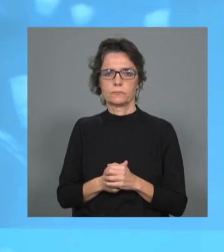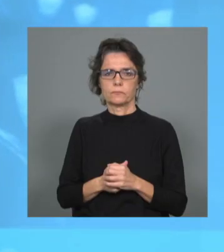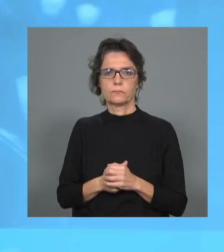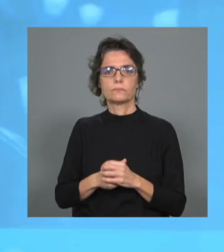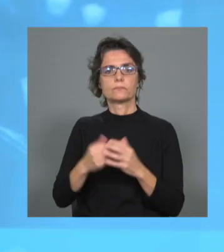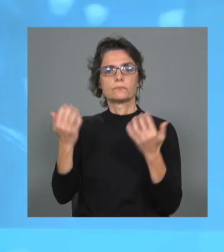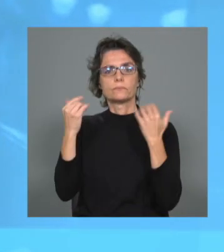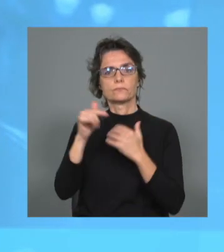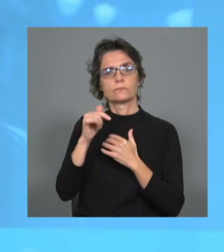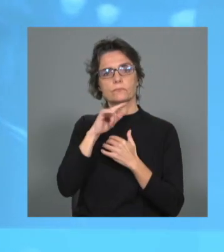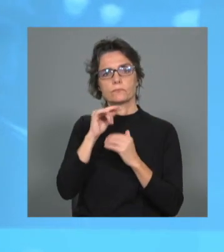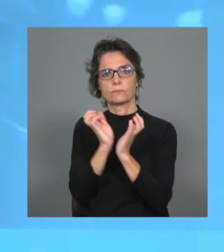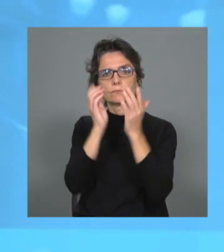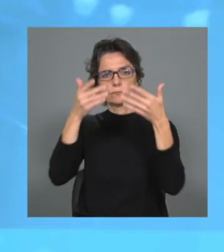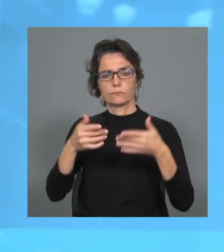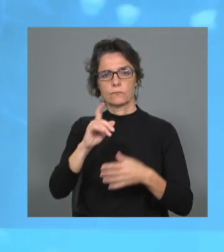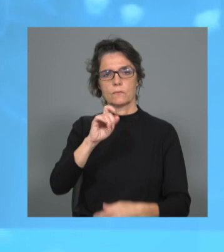Notícias que atualizamos no portal